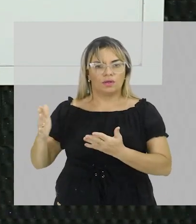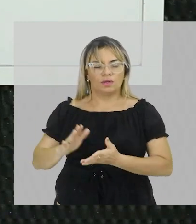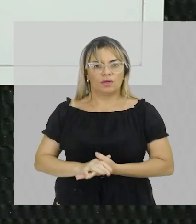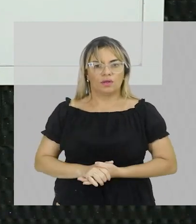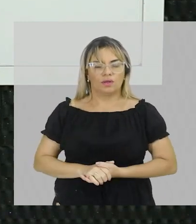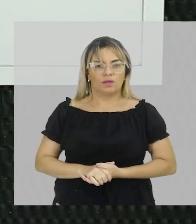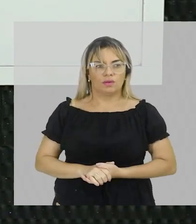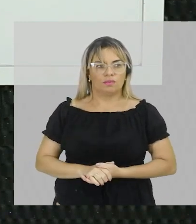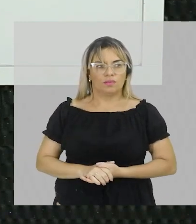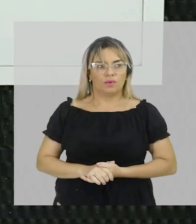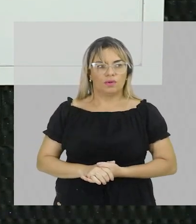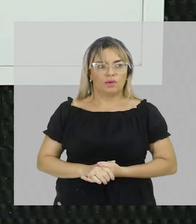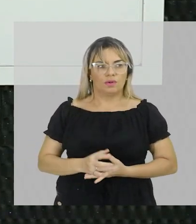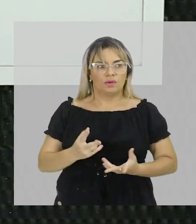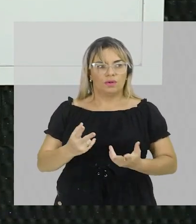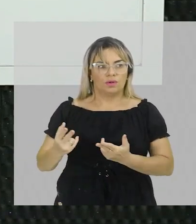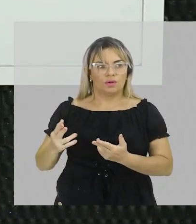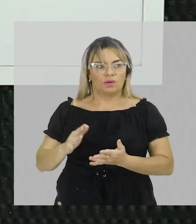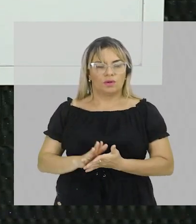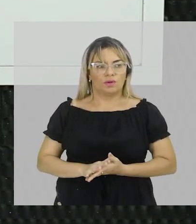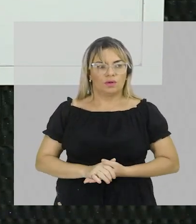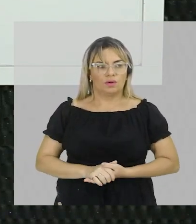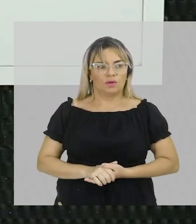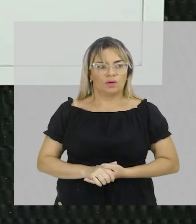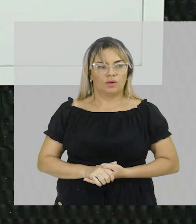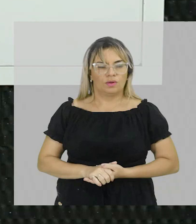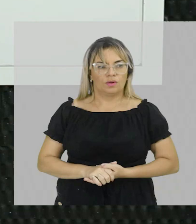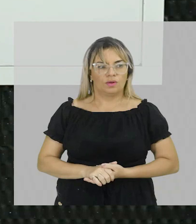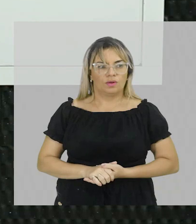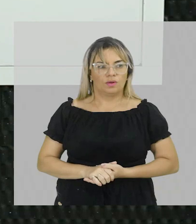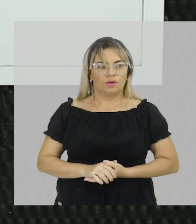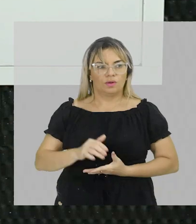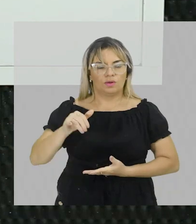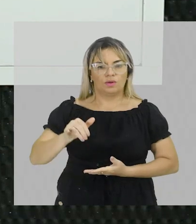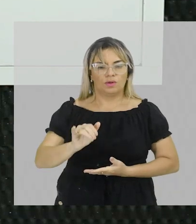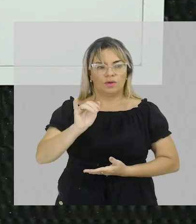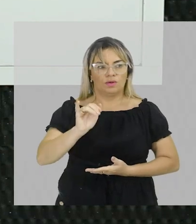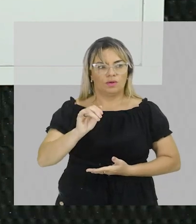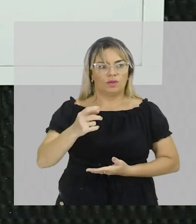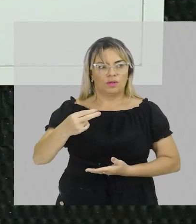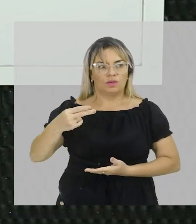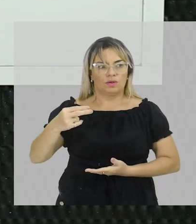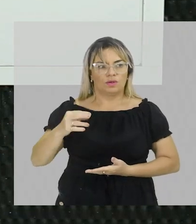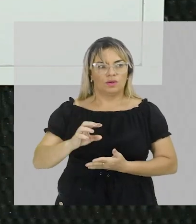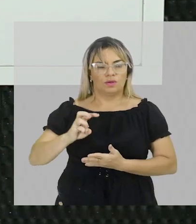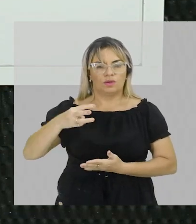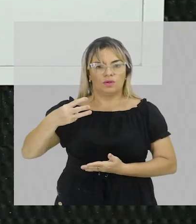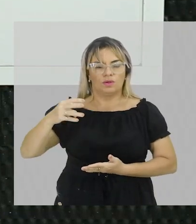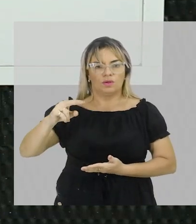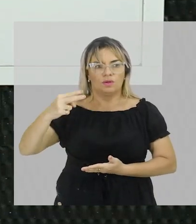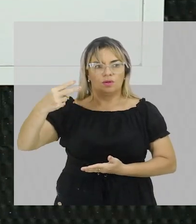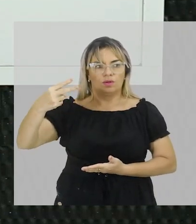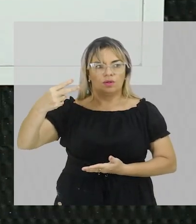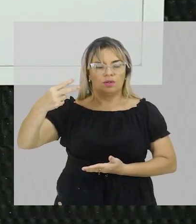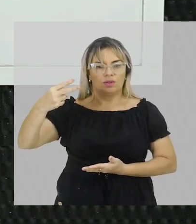que o y vai ser igual, colocando 35 ao quadrado em evidência, aqui vai